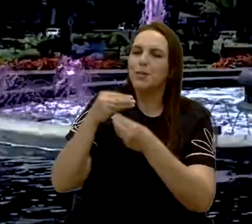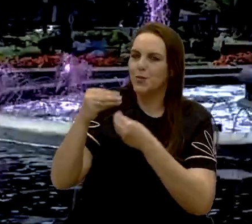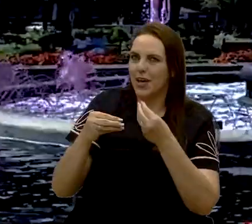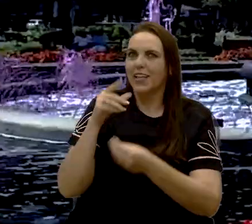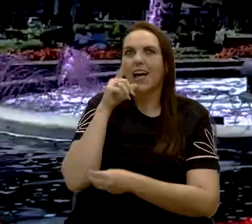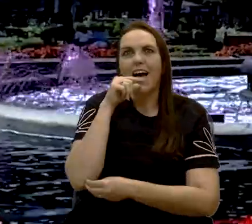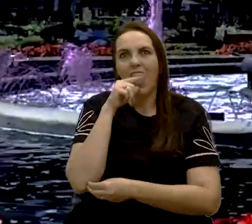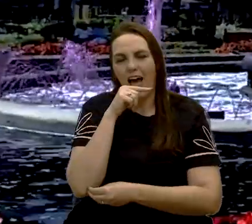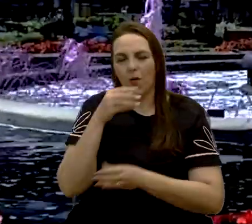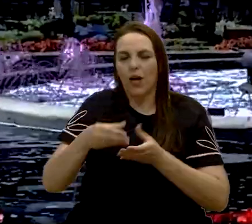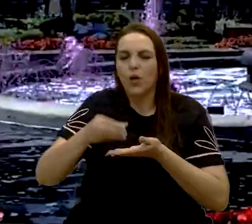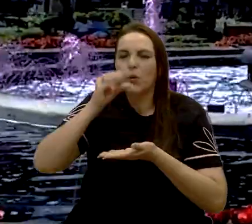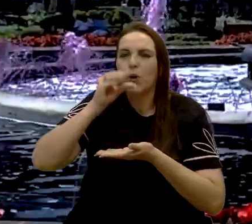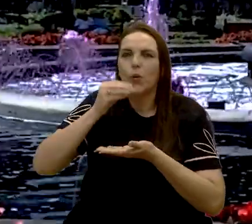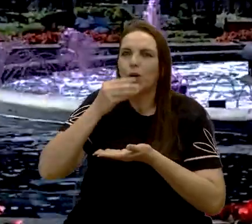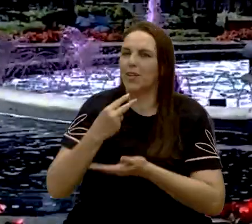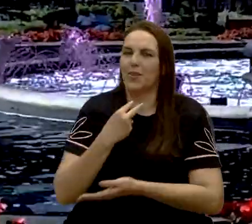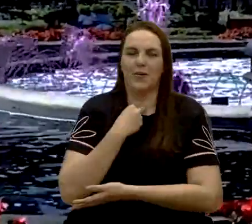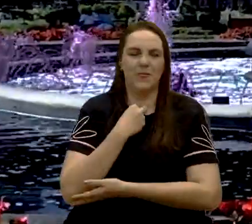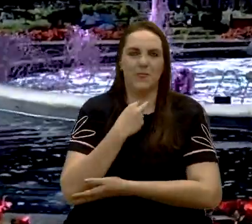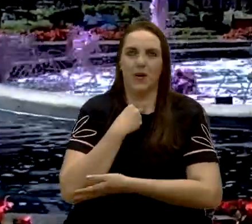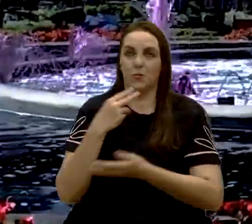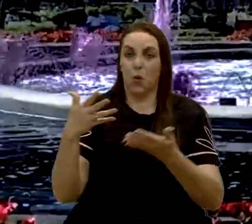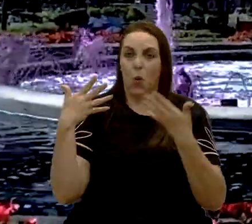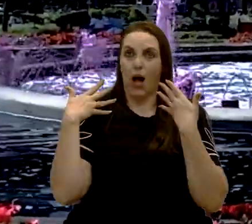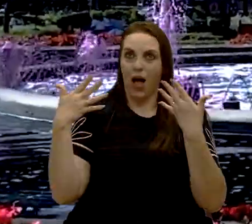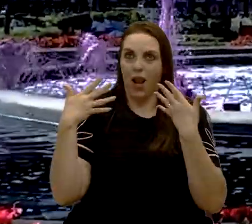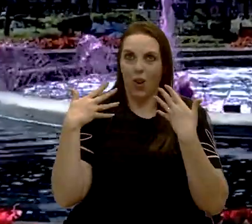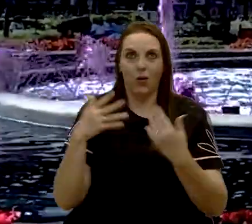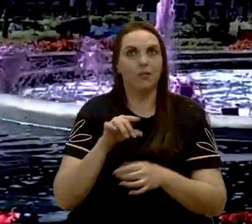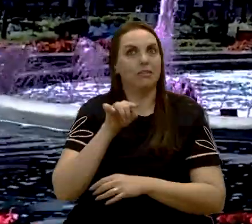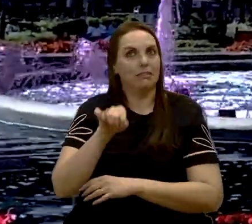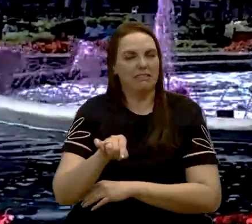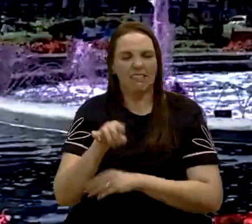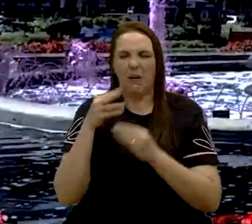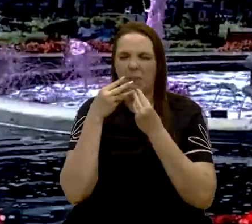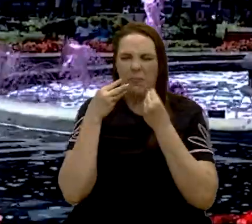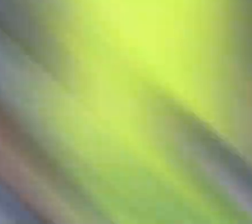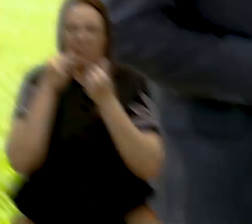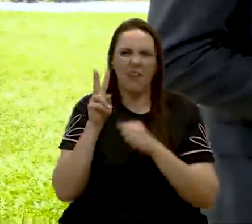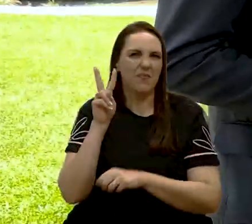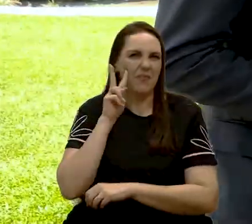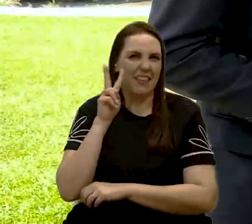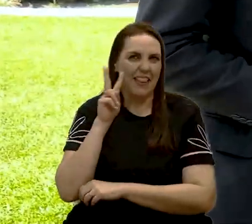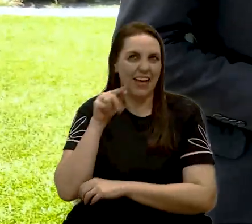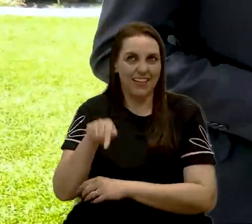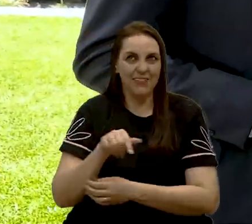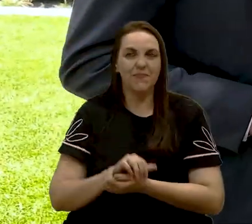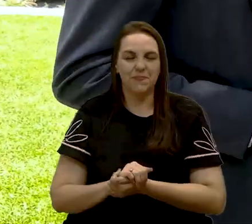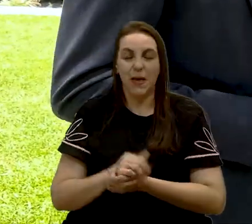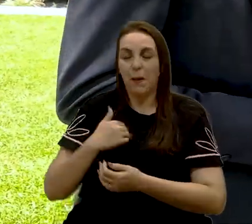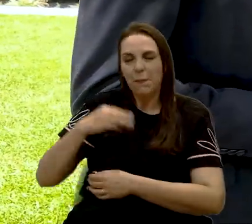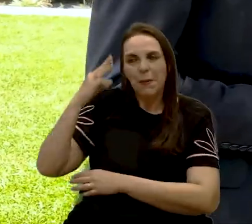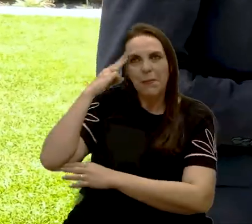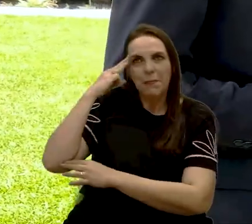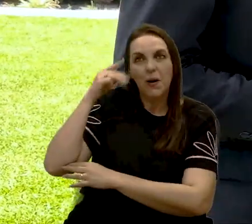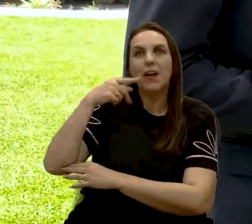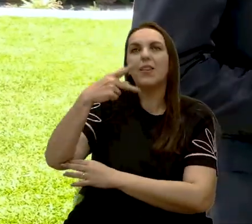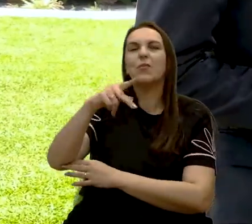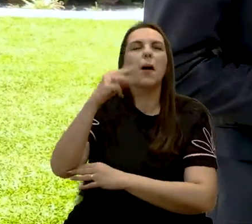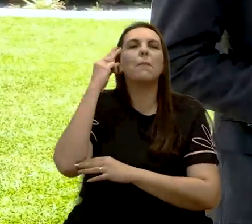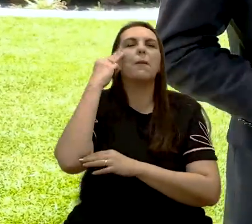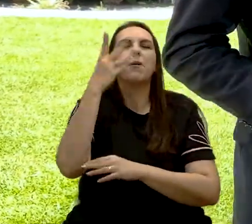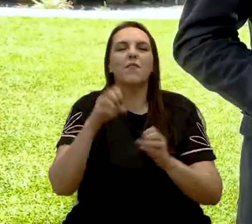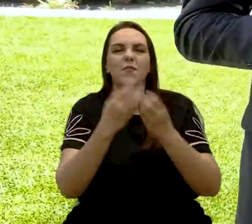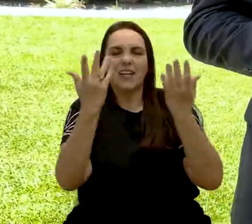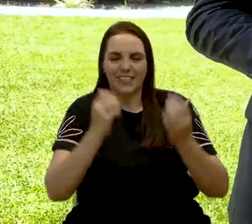à água não pôde ser degustado, até porque com o calor do verão ficou avinagrado. Vereador, essa é a minha memória. Qual é a sua